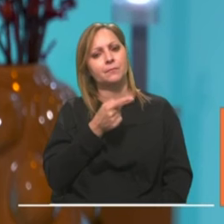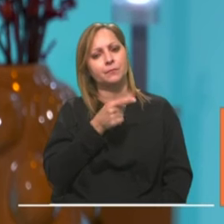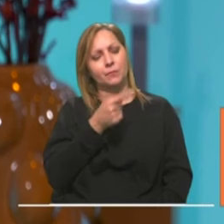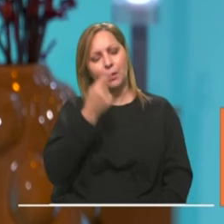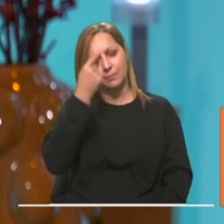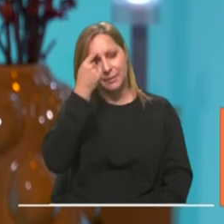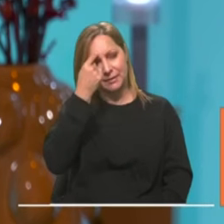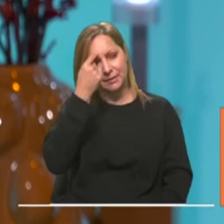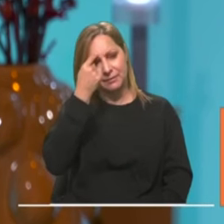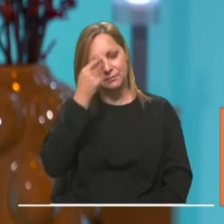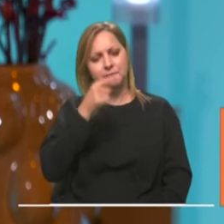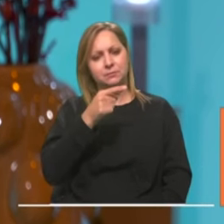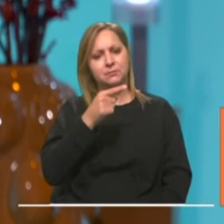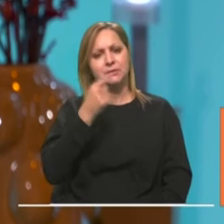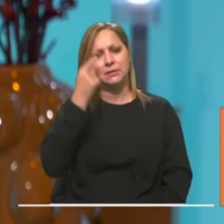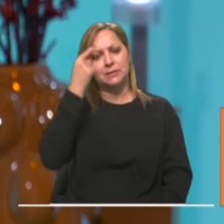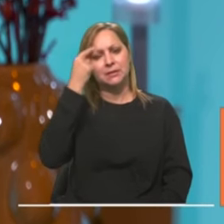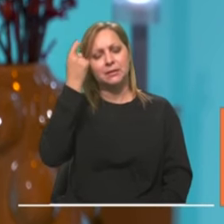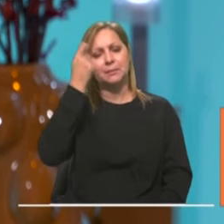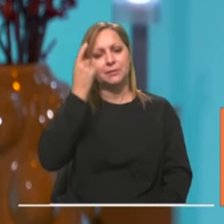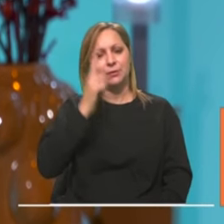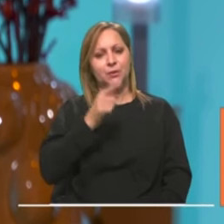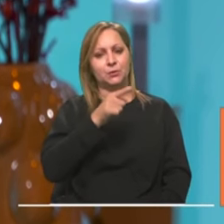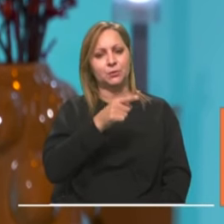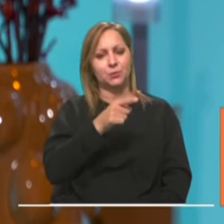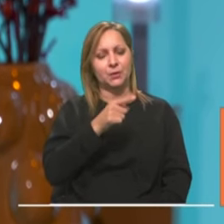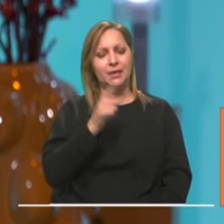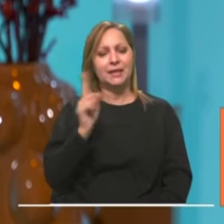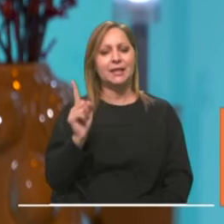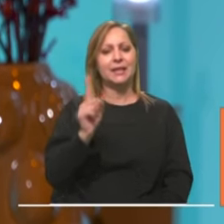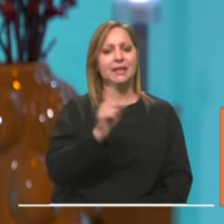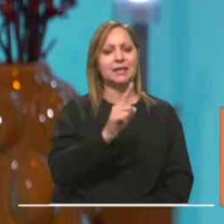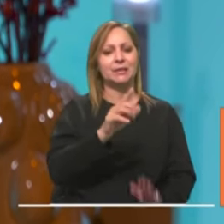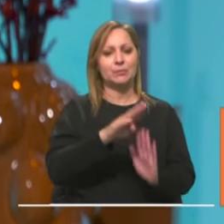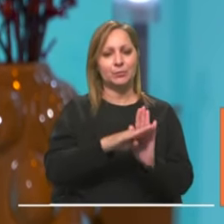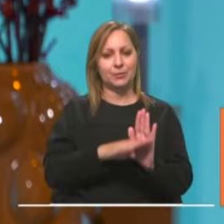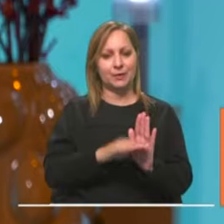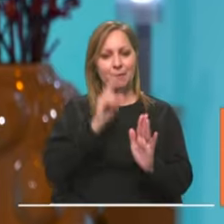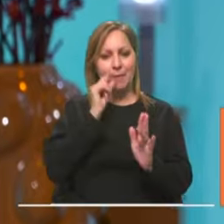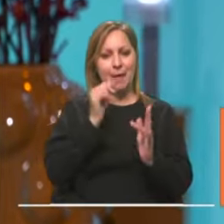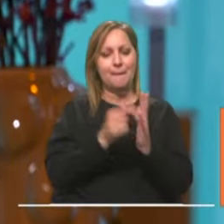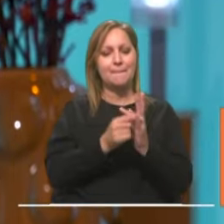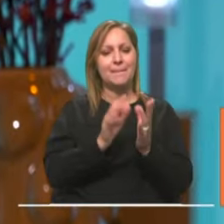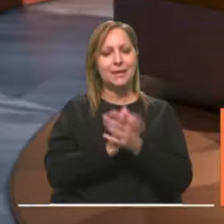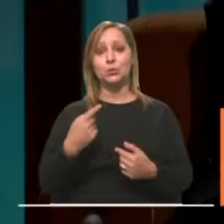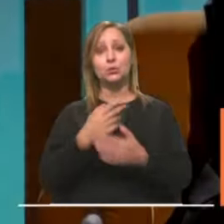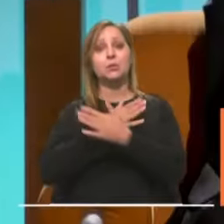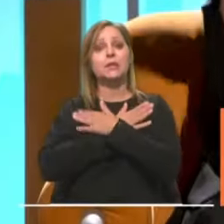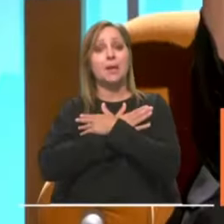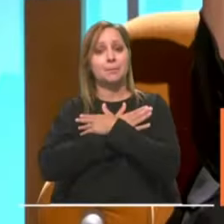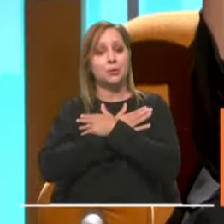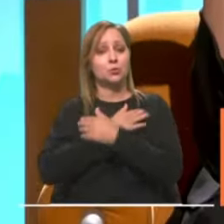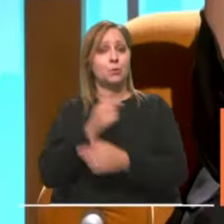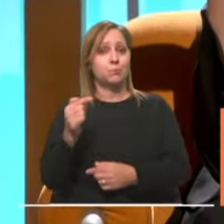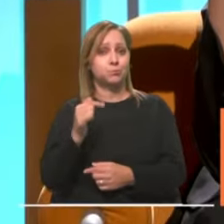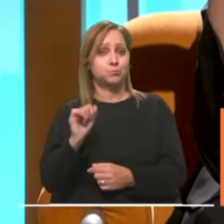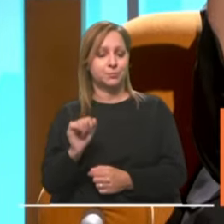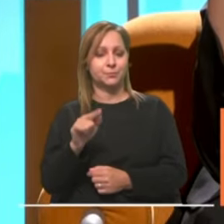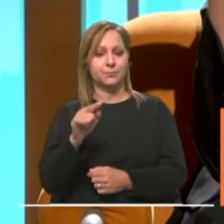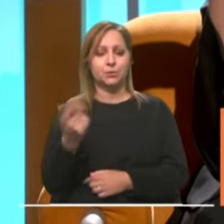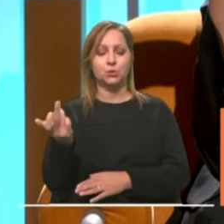já viste? O que é que vão pensar? Vão pensar que tu tens que ir para um programa de televisão para arranjares marido. E